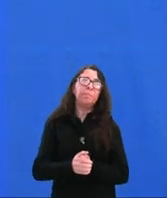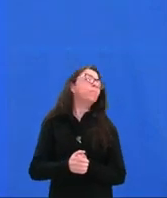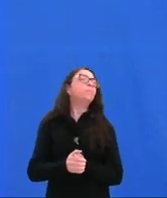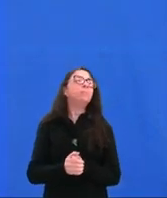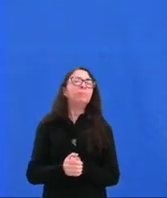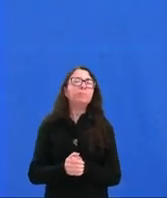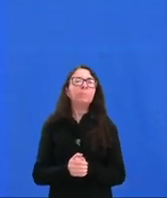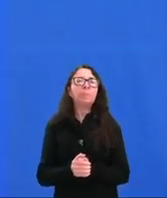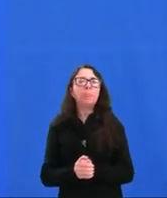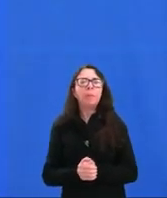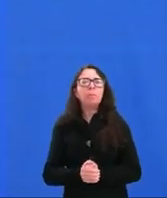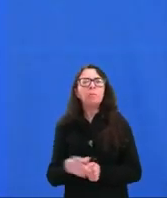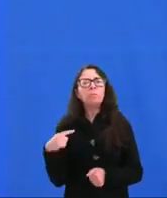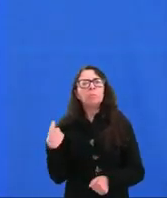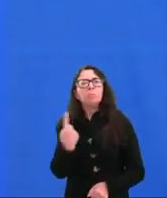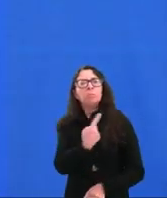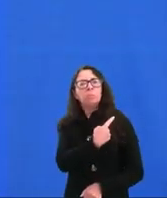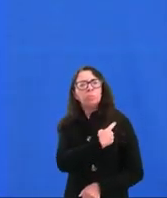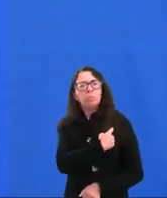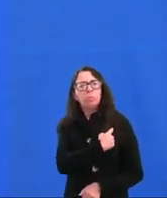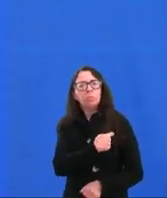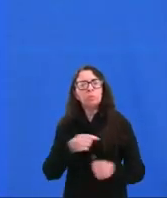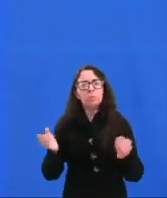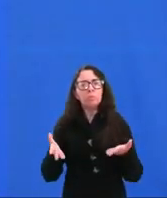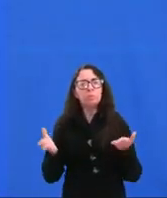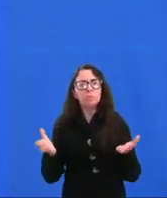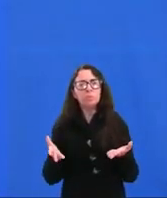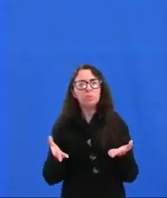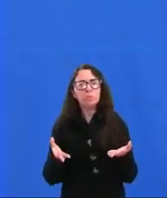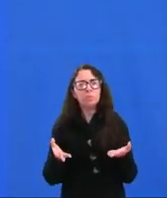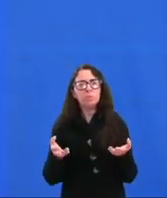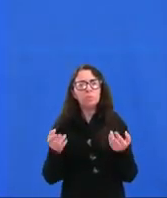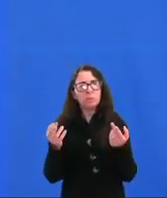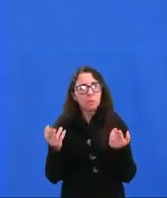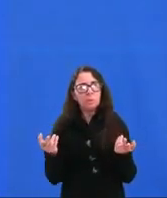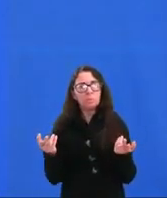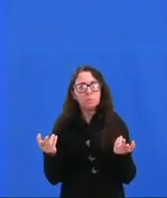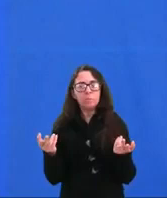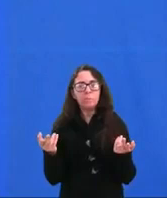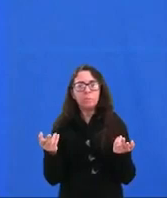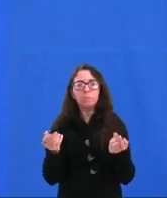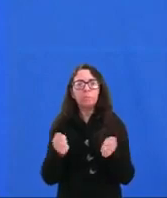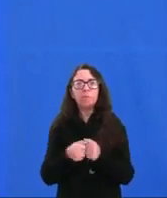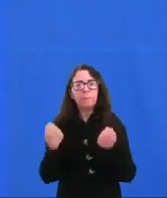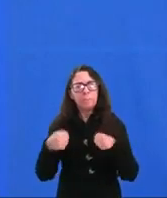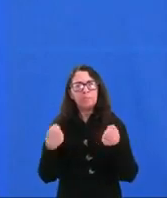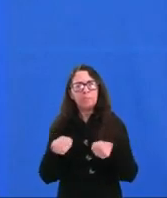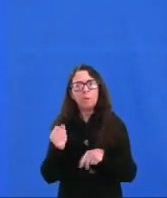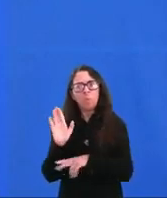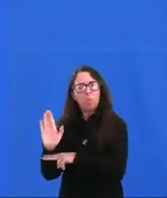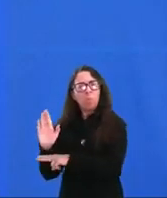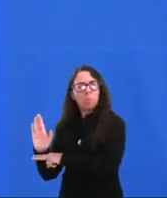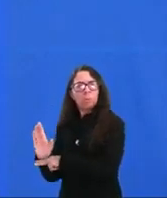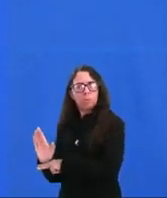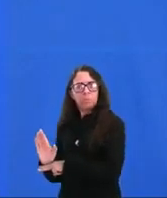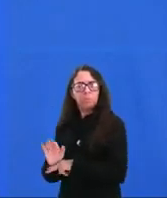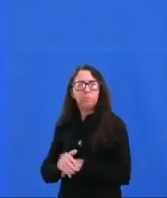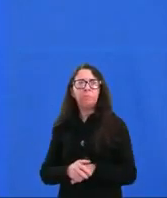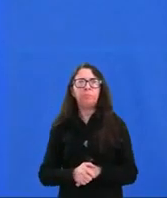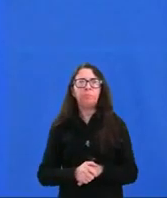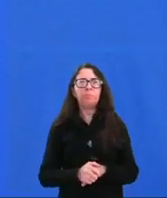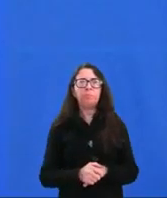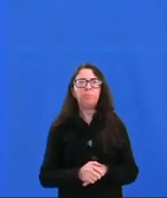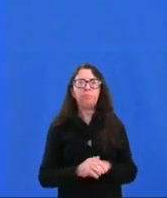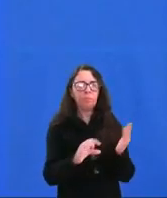abandonemos a palavra de Deus para servir às mesas. Verso 3. Mas, irmãos, escolhei dentre vós